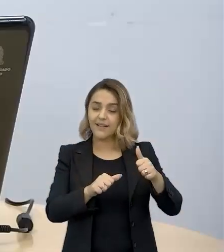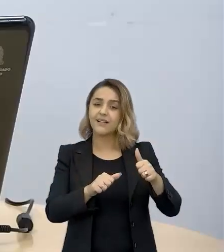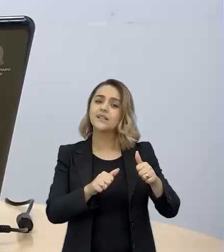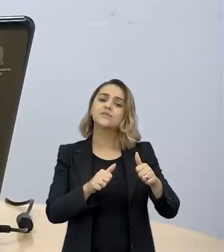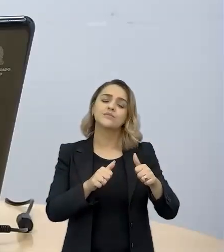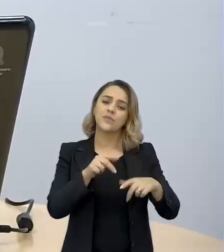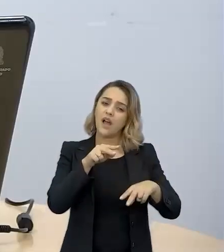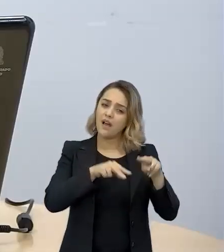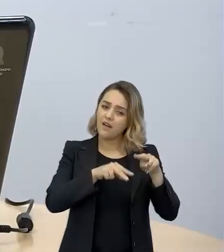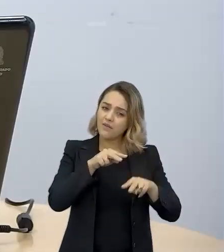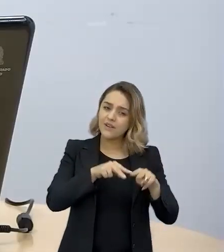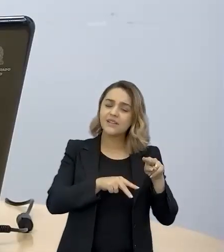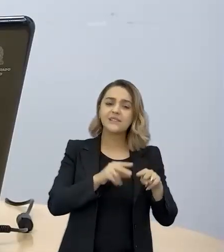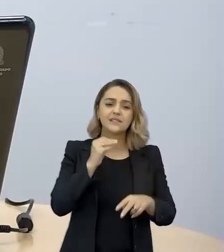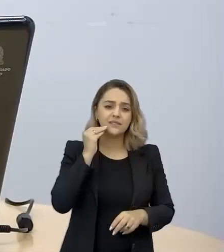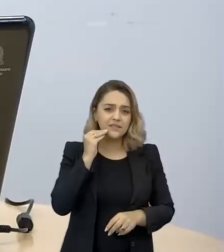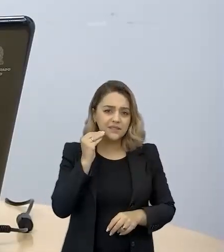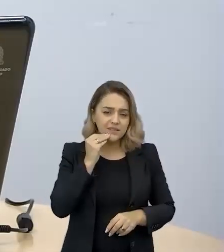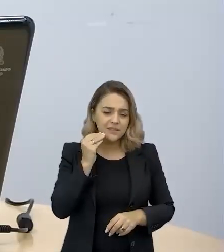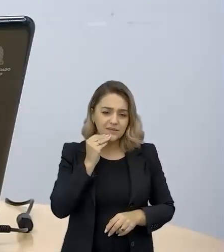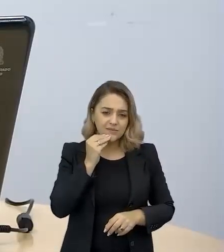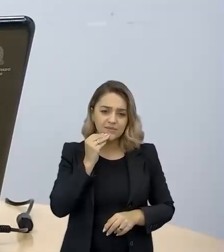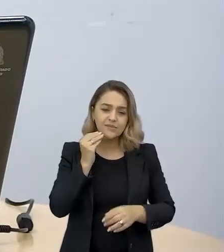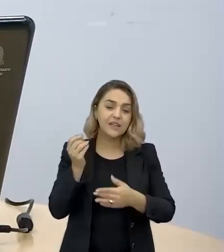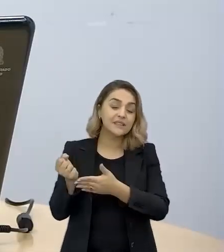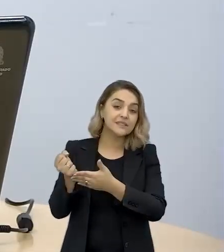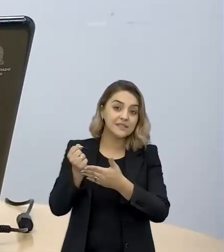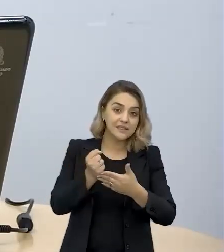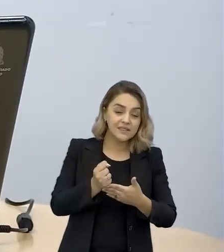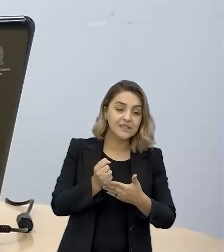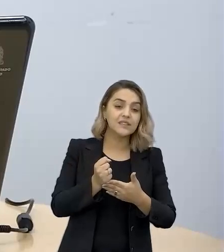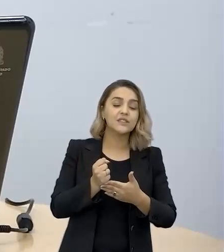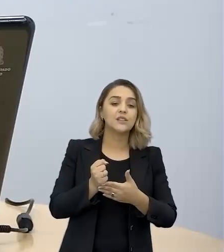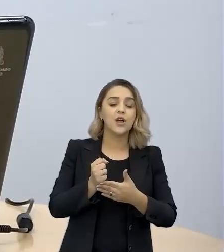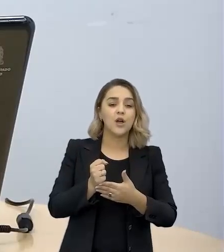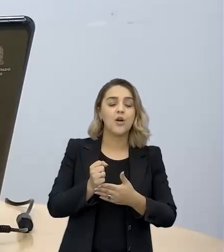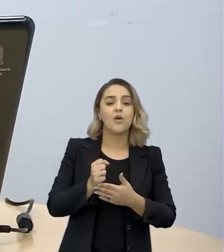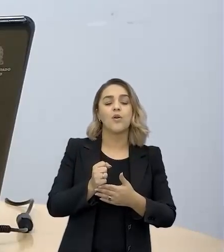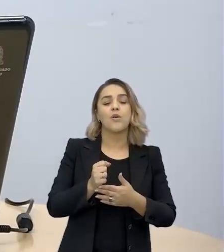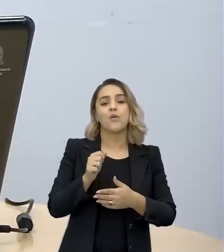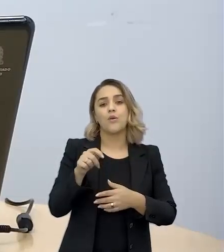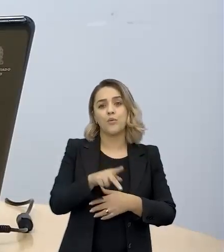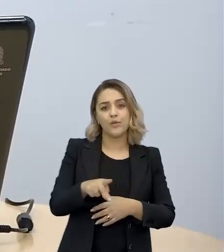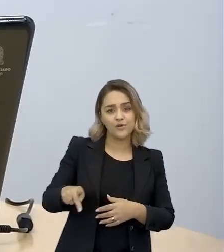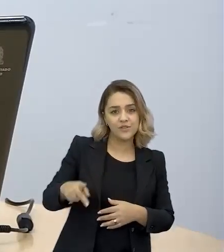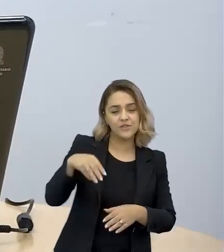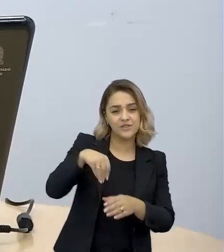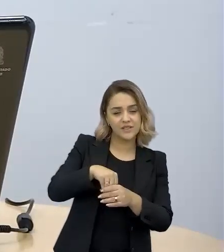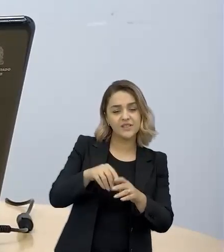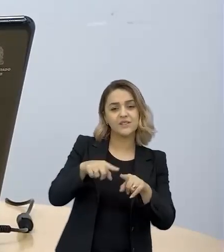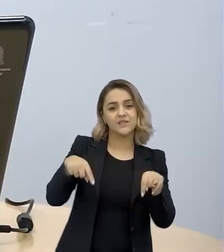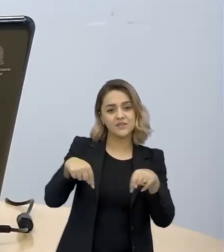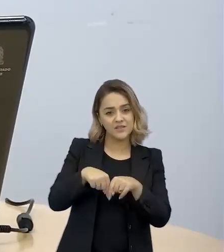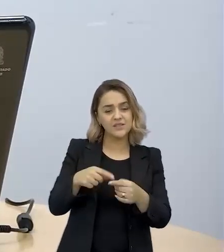tentar trazer ao nosso público, que é o professor em sala de aula,